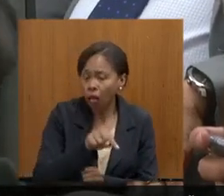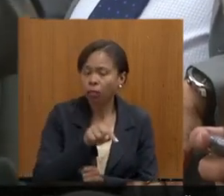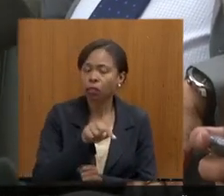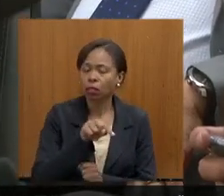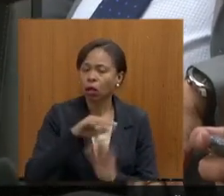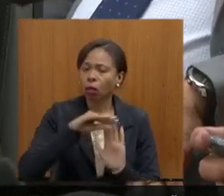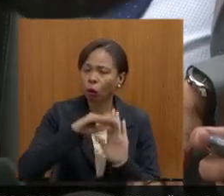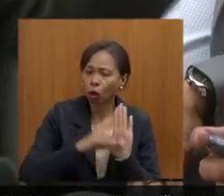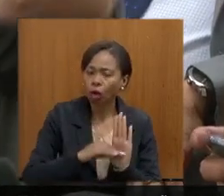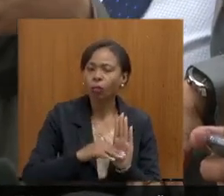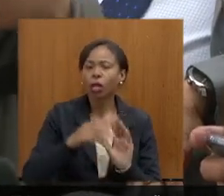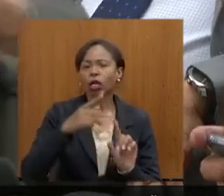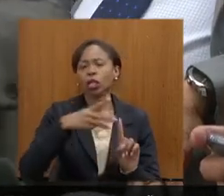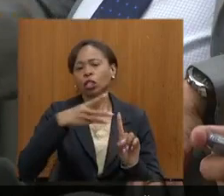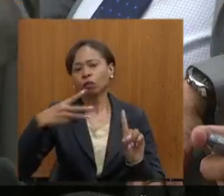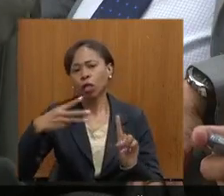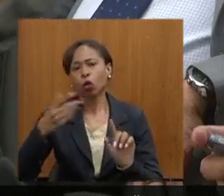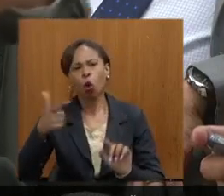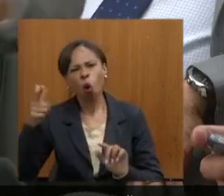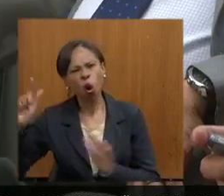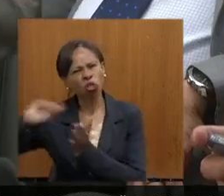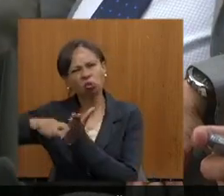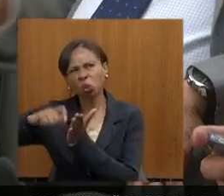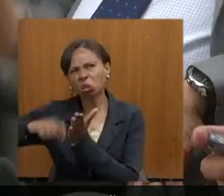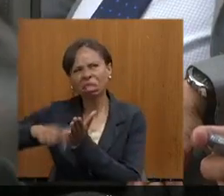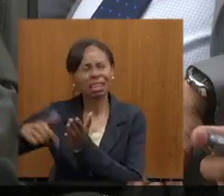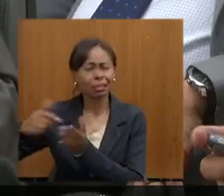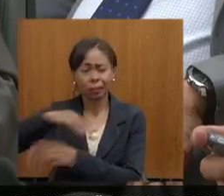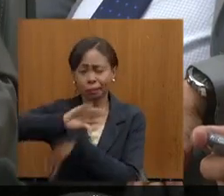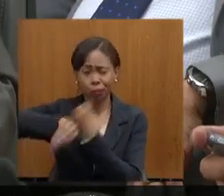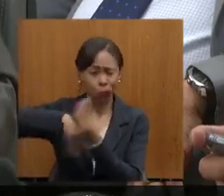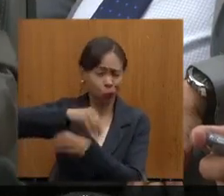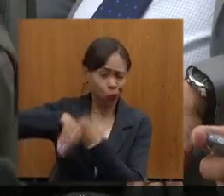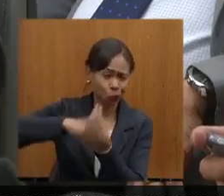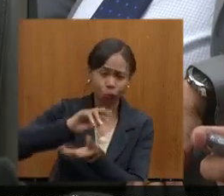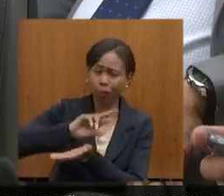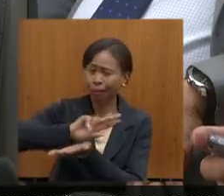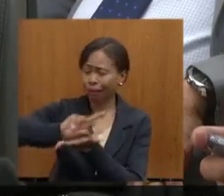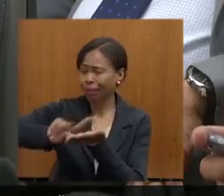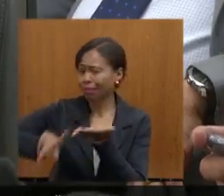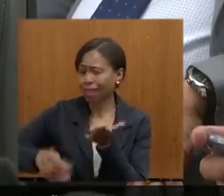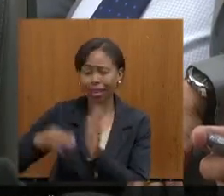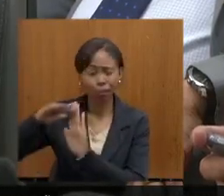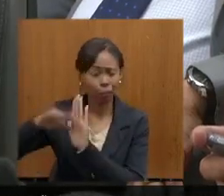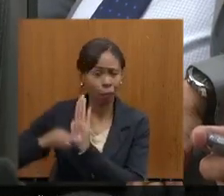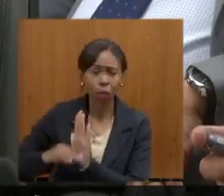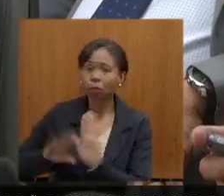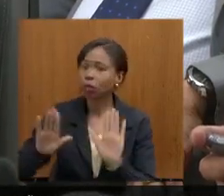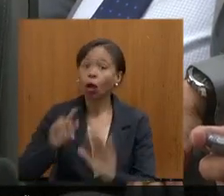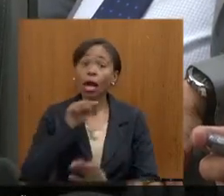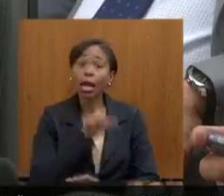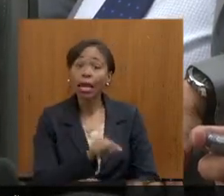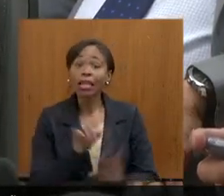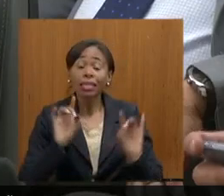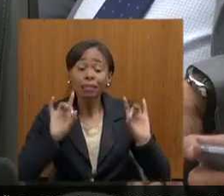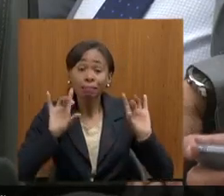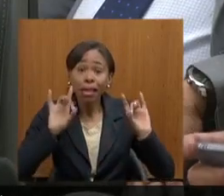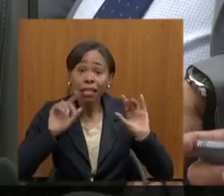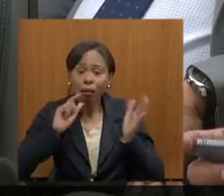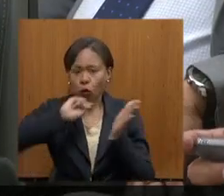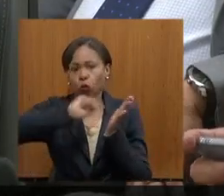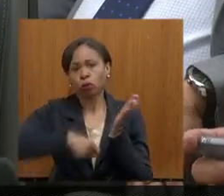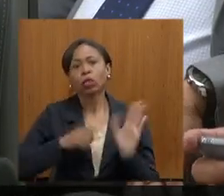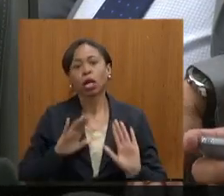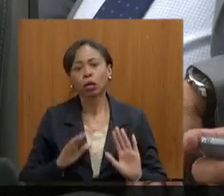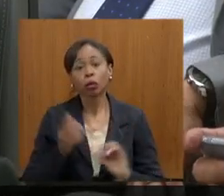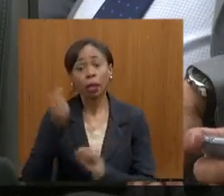diferente de outros contratos amplos em que acaba você misturando várias atividades ou Minas trifásica um contrato específico né